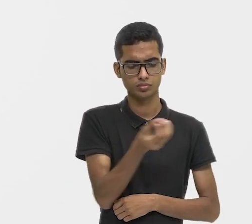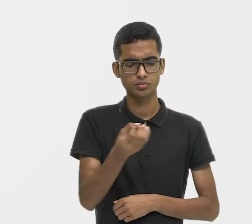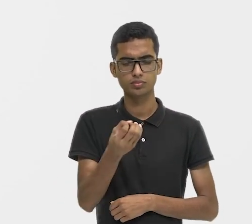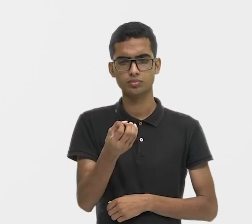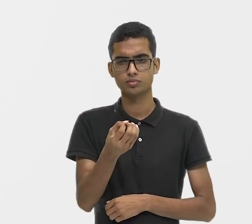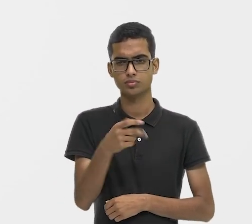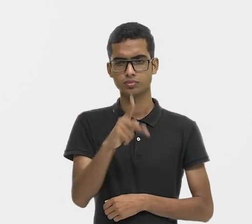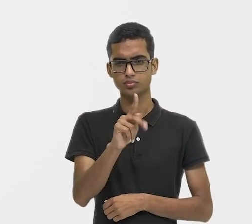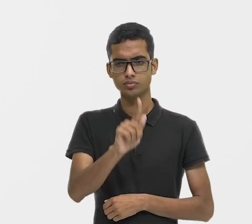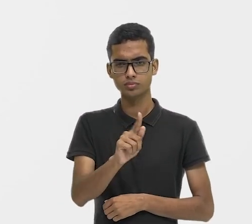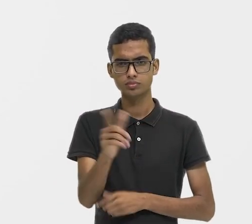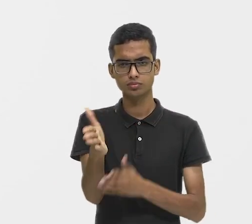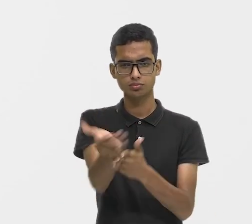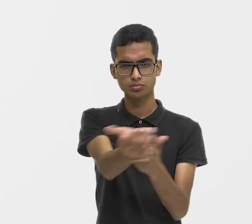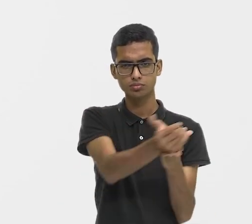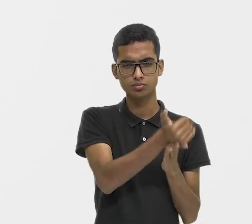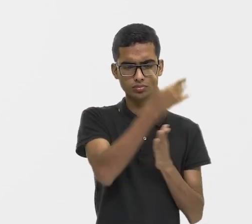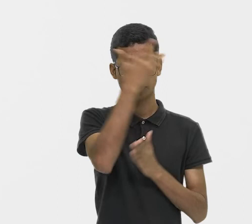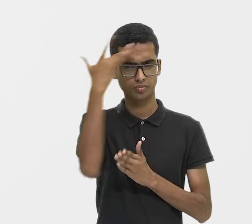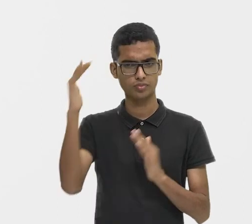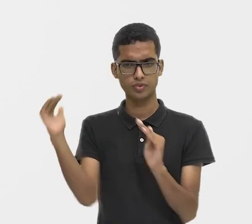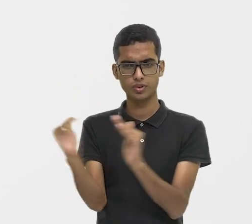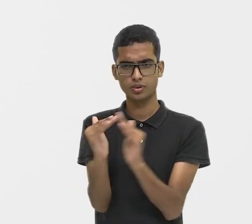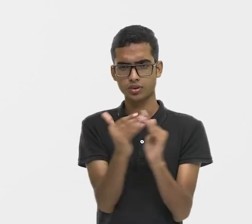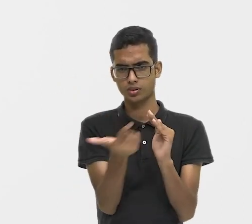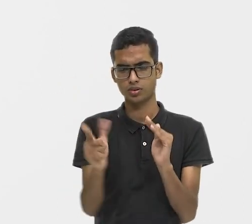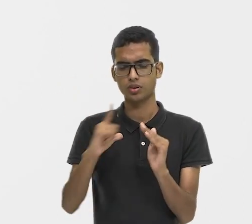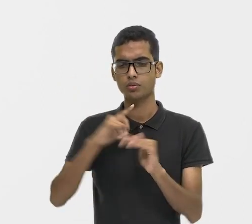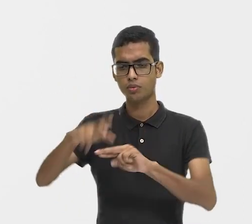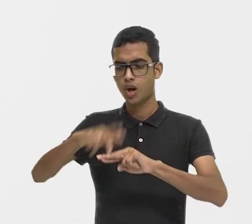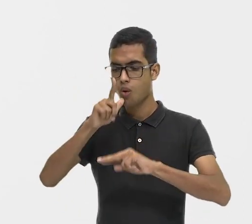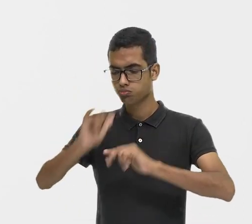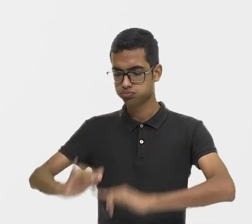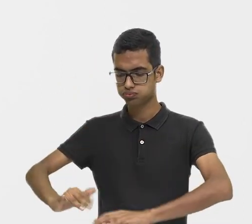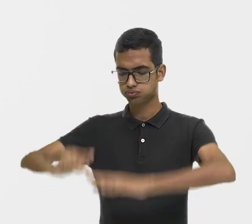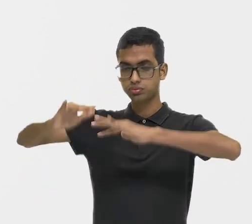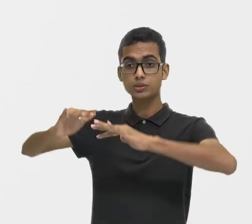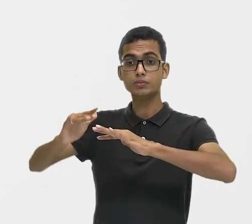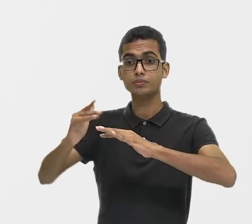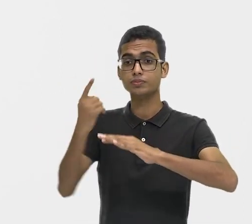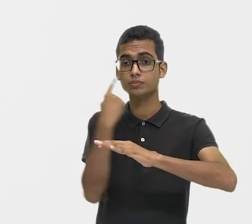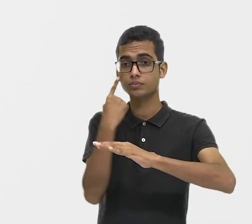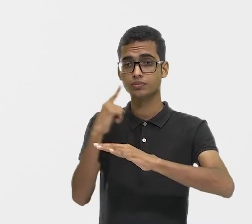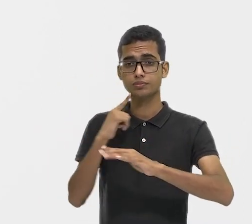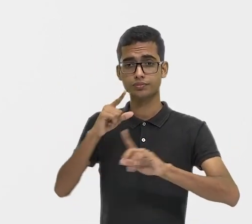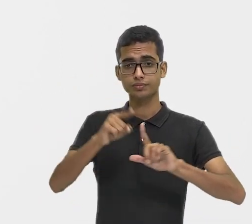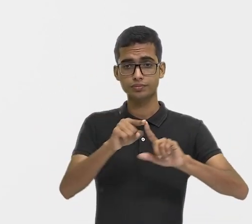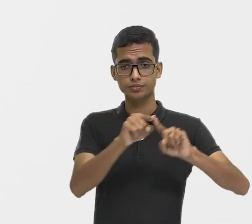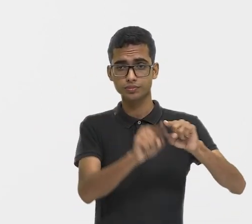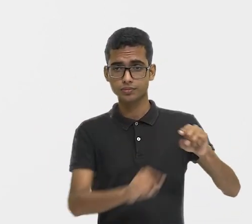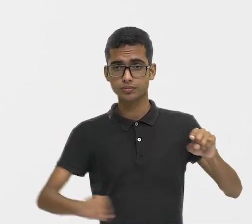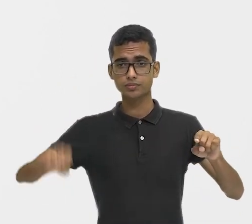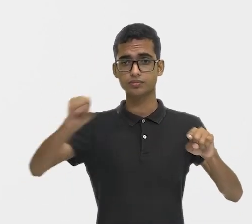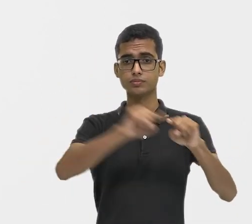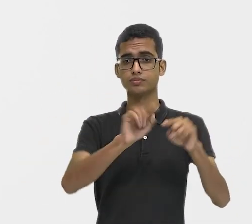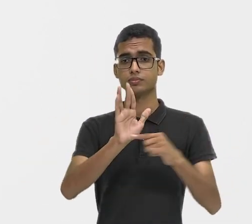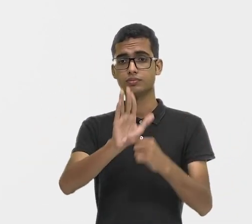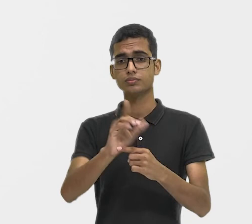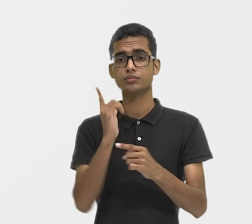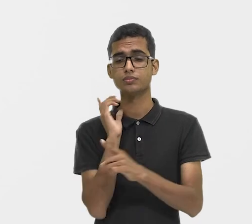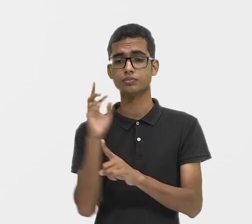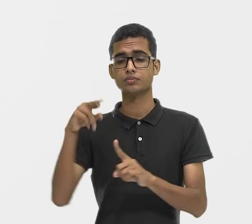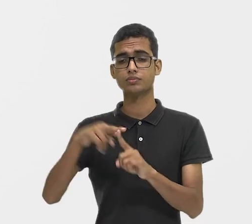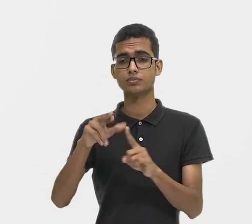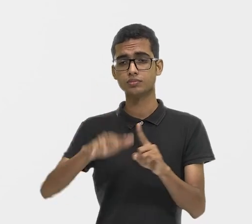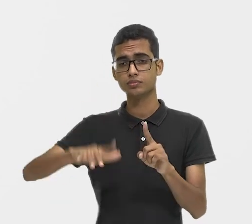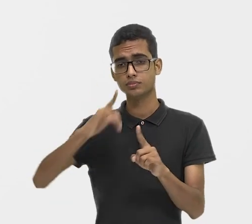600 quilos de doações para os desabrigados de uma enchente. No gráfico está apontado o ângulo central do